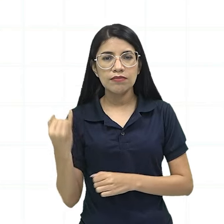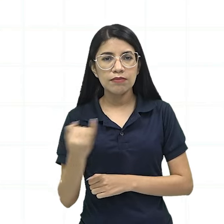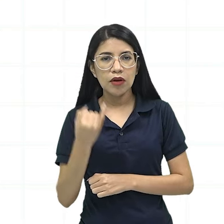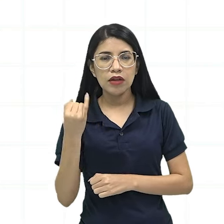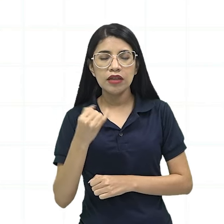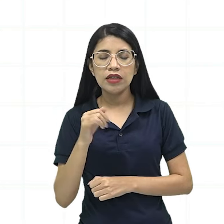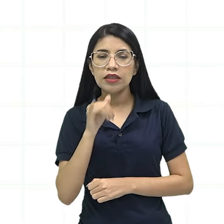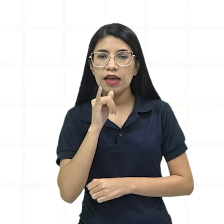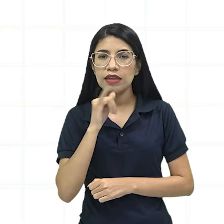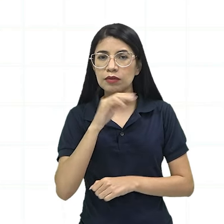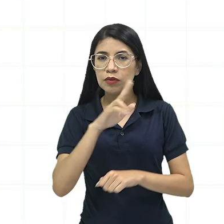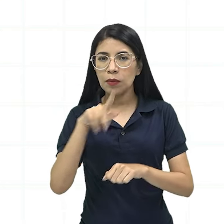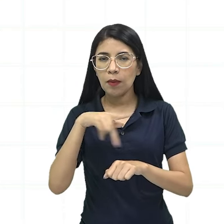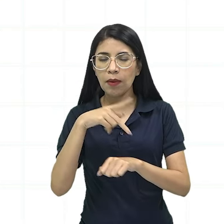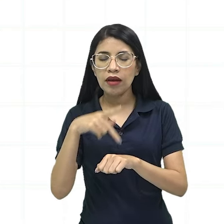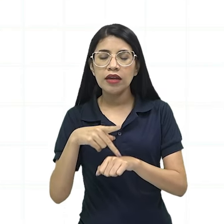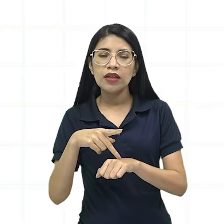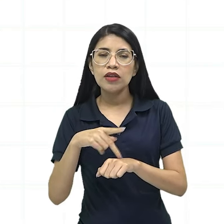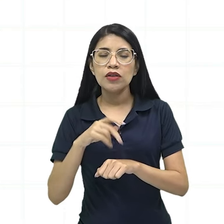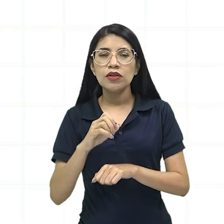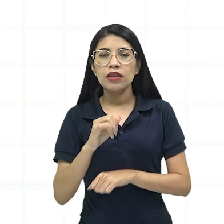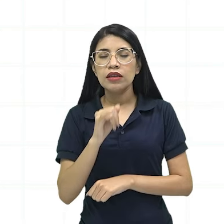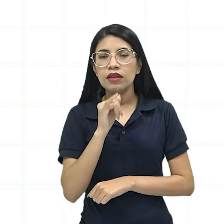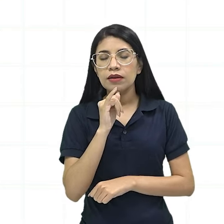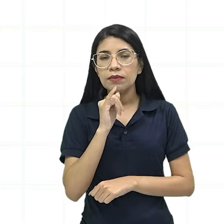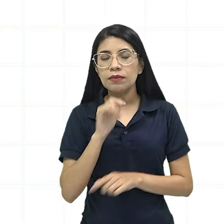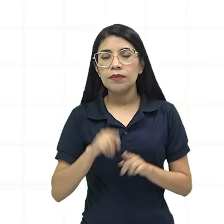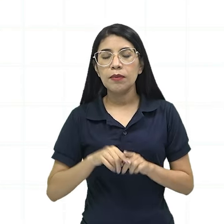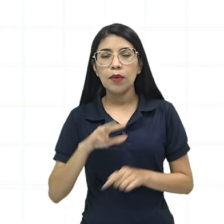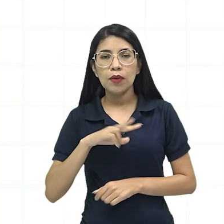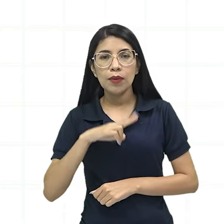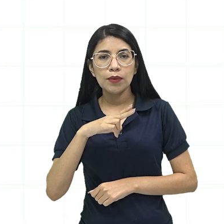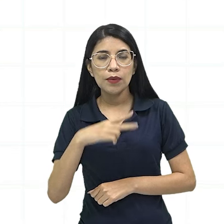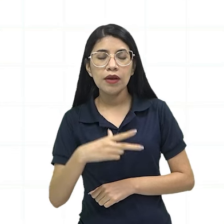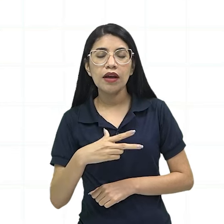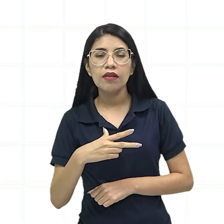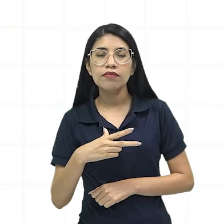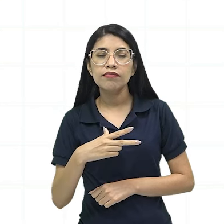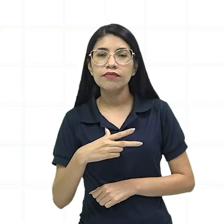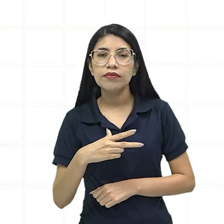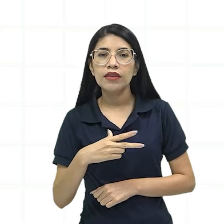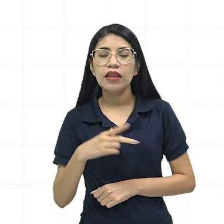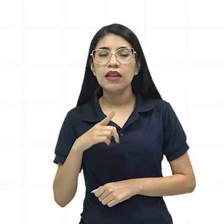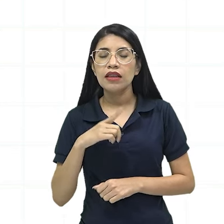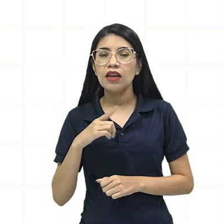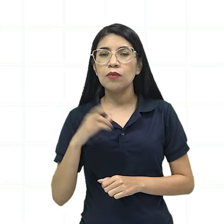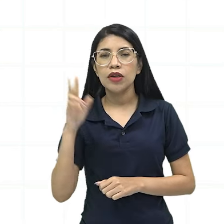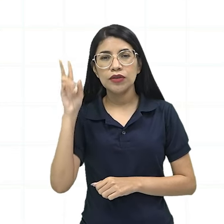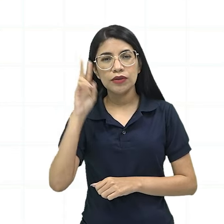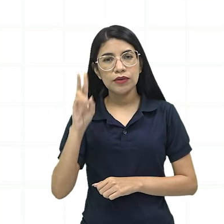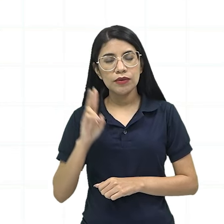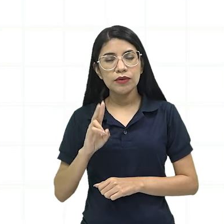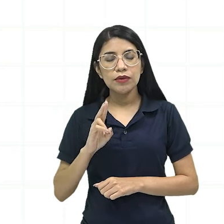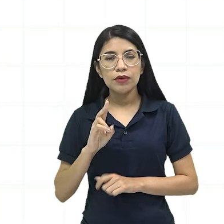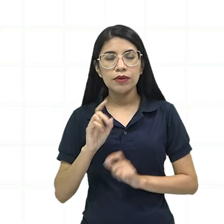uma nação, né? Por exemplo, Portugal tem uma grande epopeia que